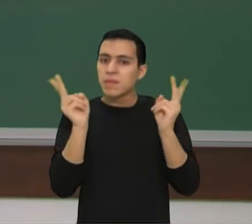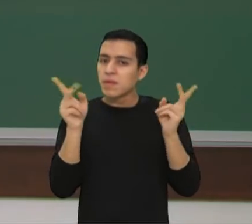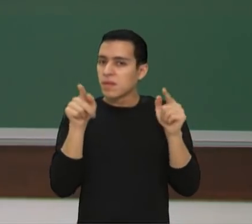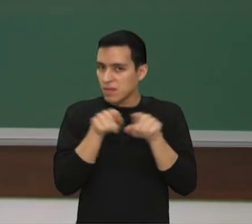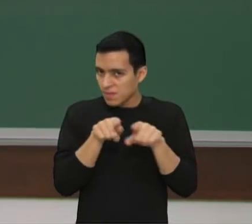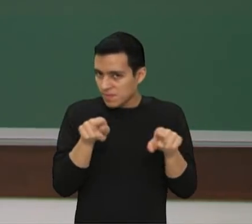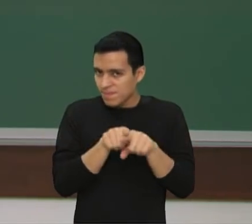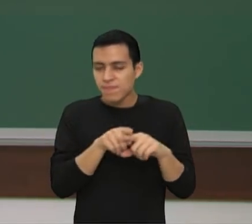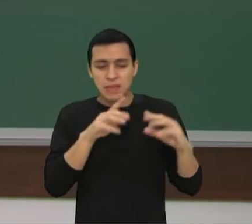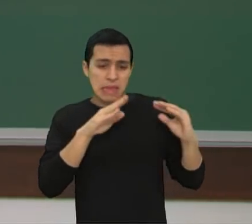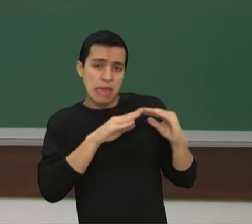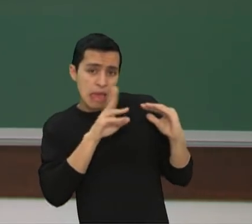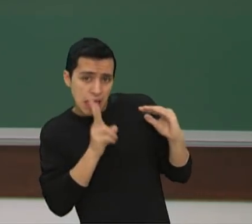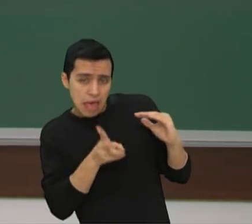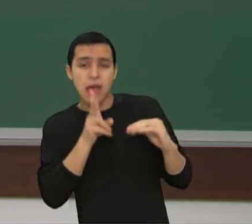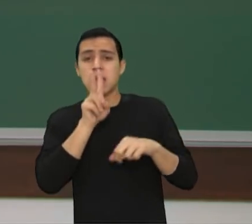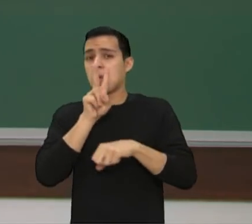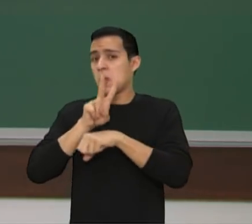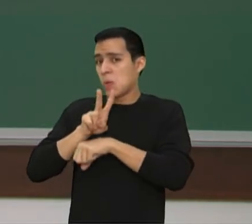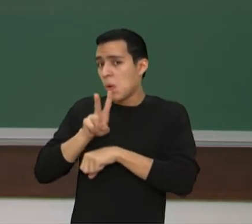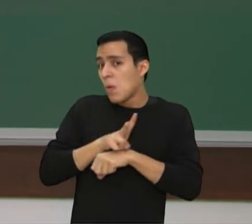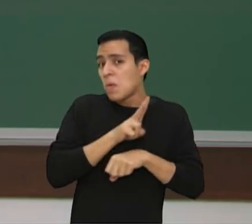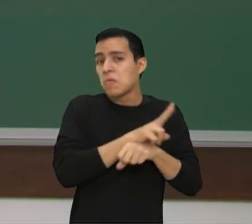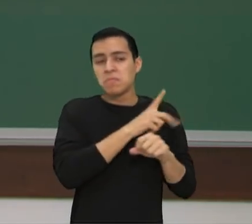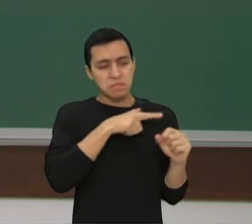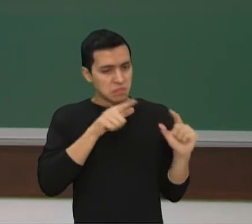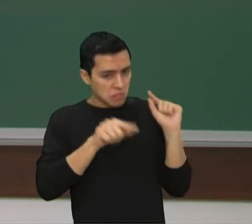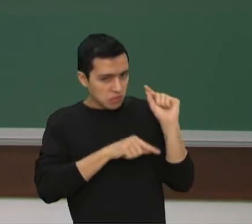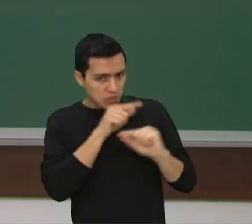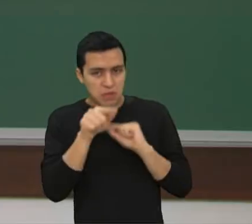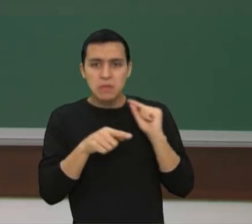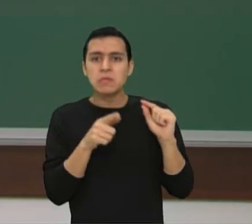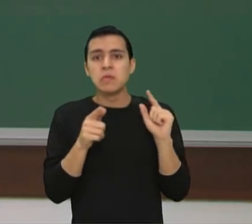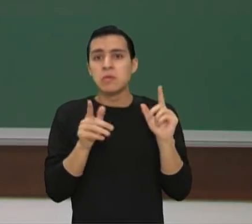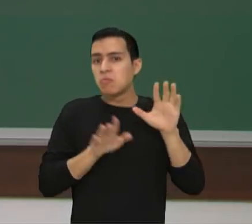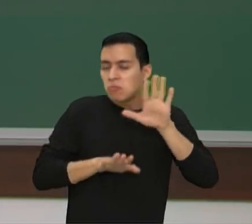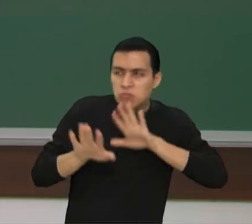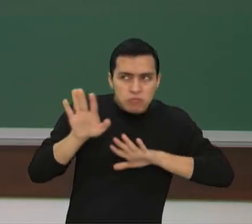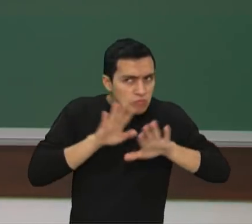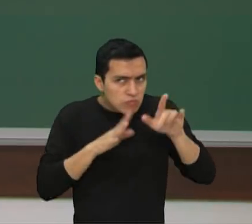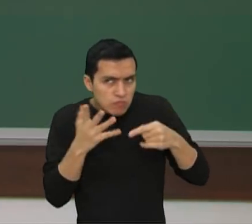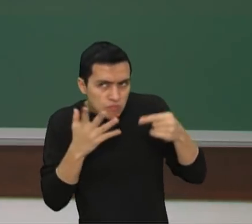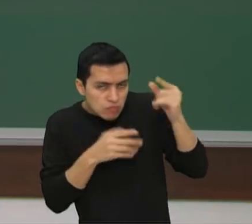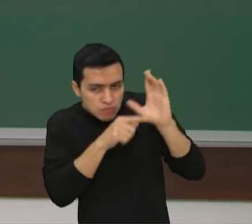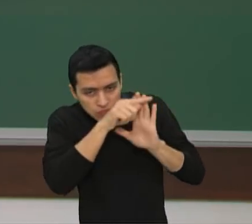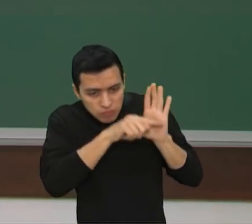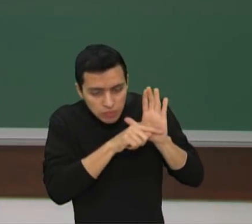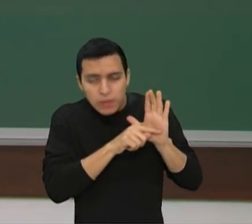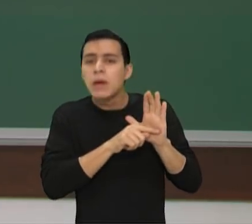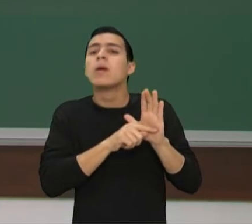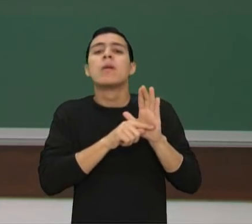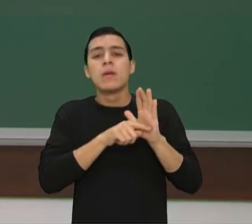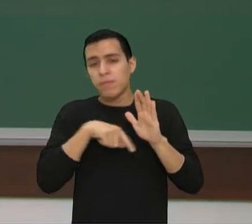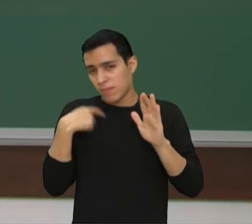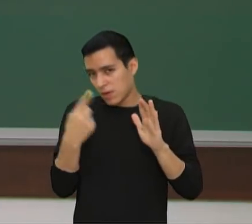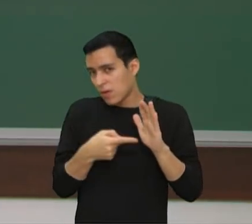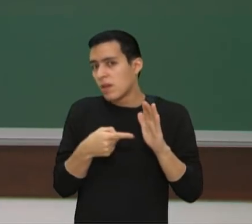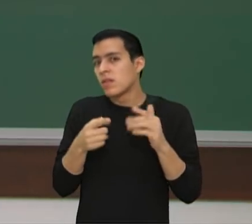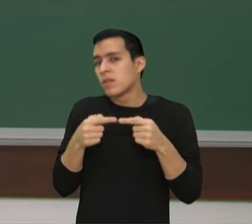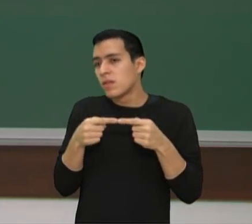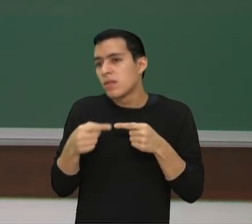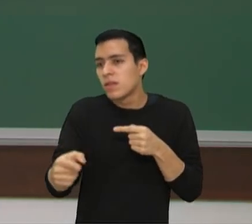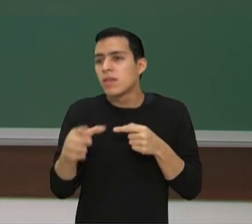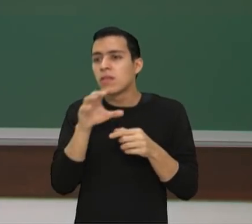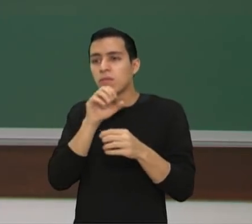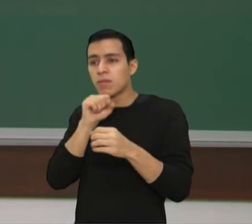em casa se cuidando, tomando todas as precauções que precisa para a gente estar retornando cada vez mais